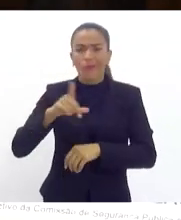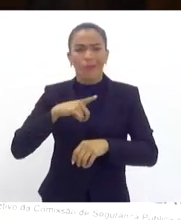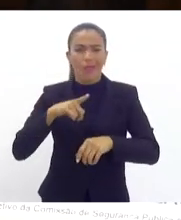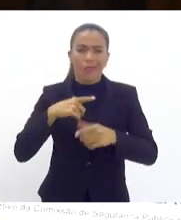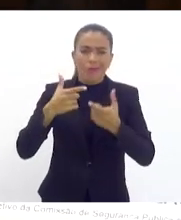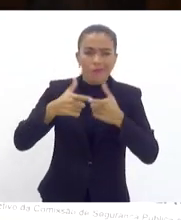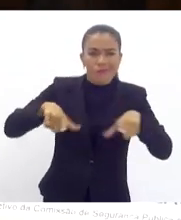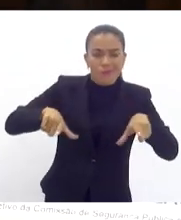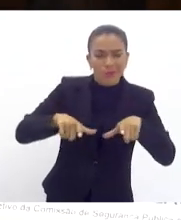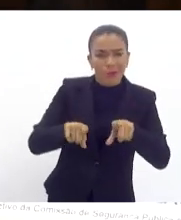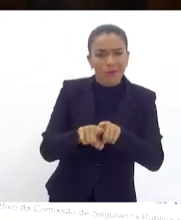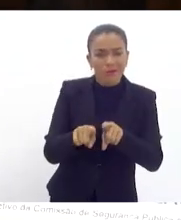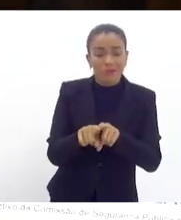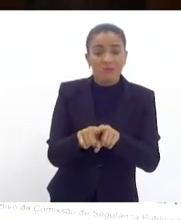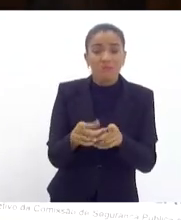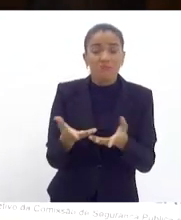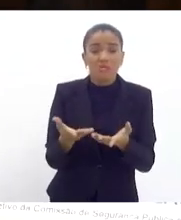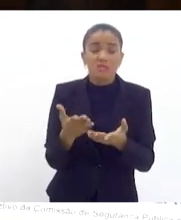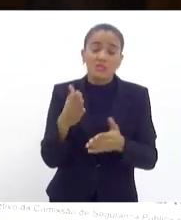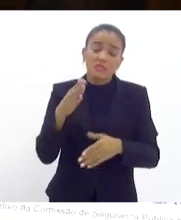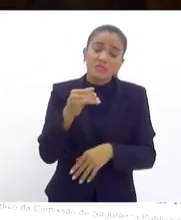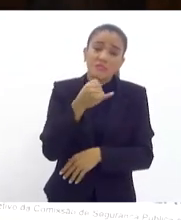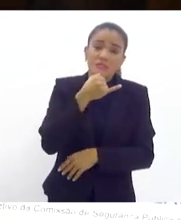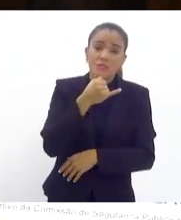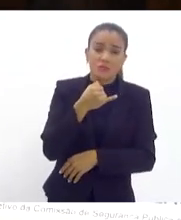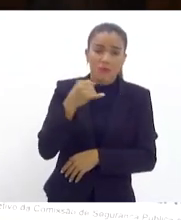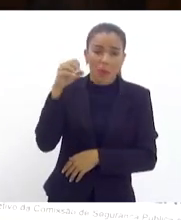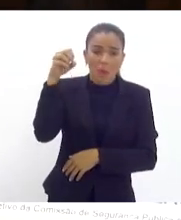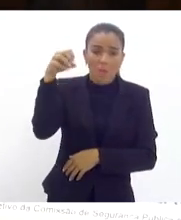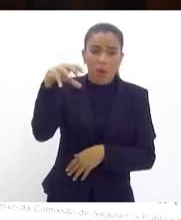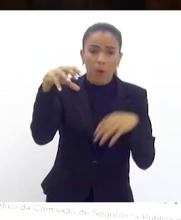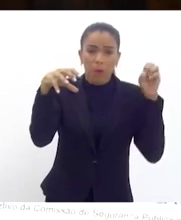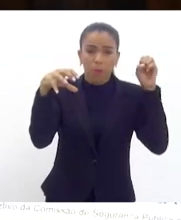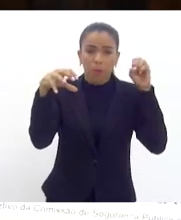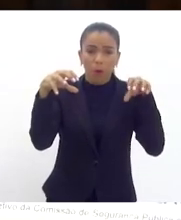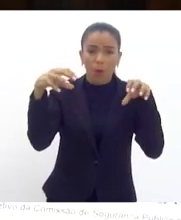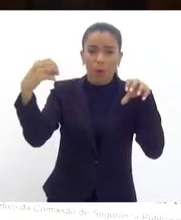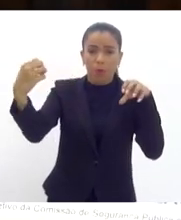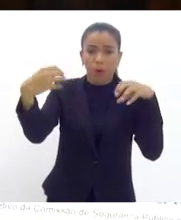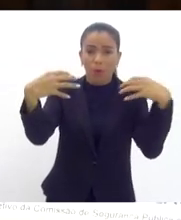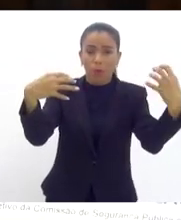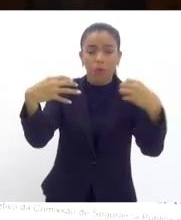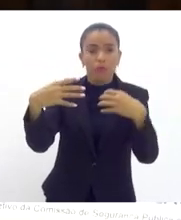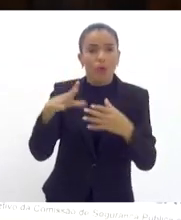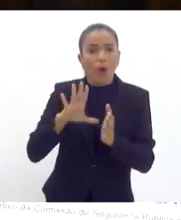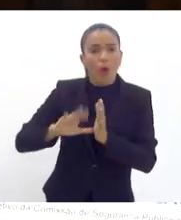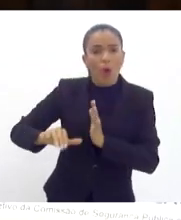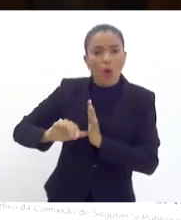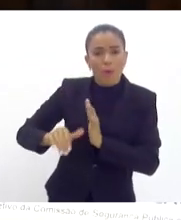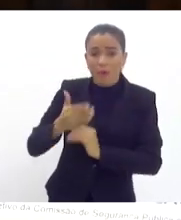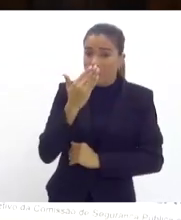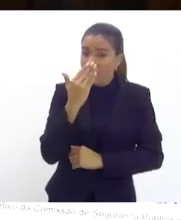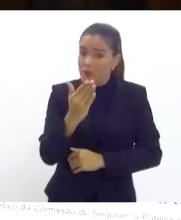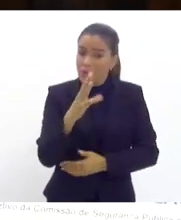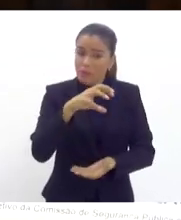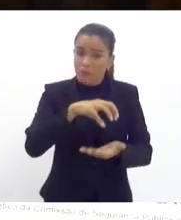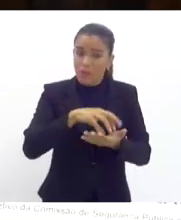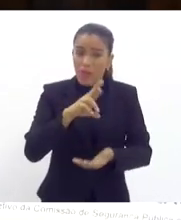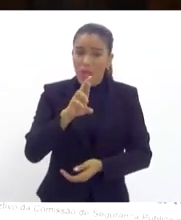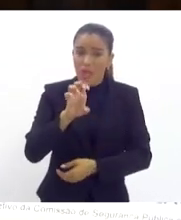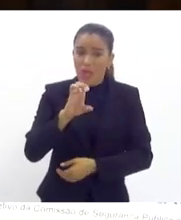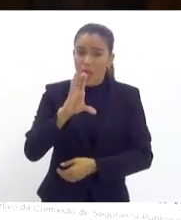de futebol mas infelizmente os refletores foram furtados três vezes na frente do da Companhia do repom